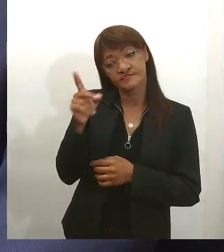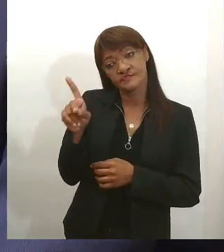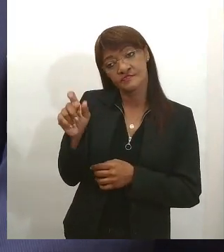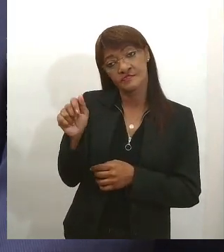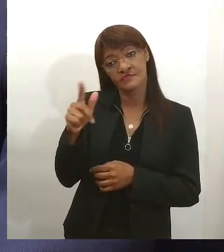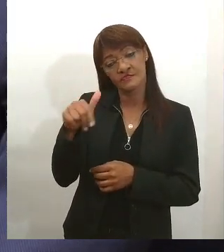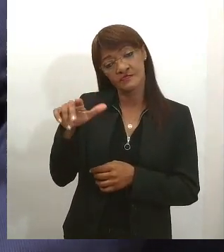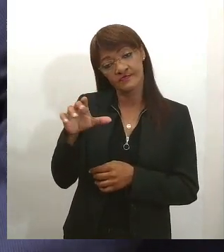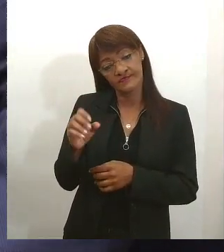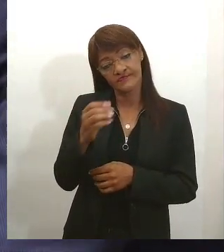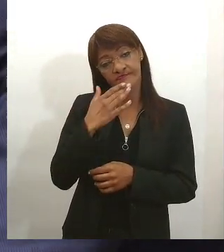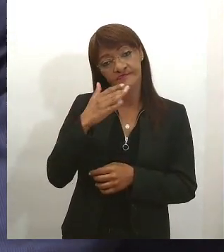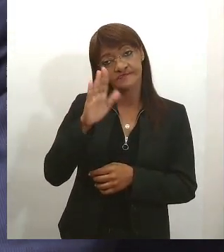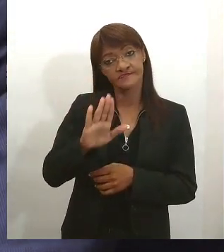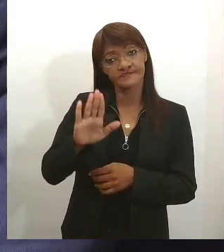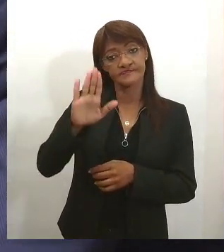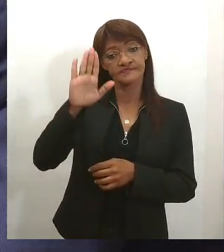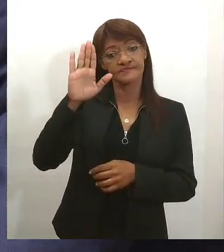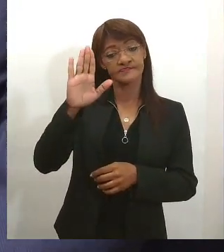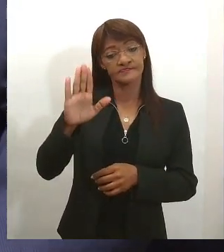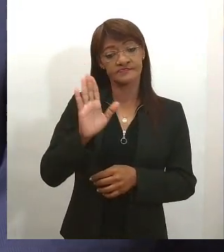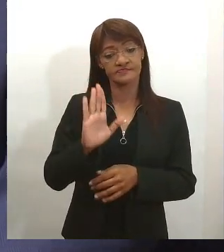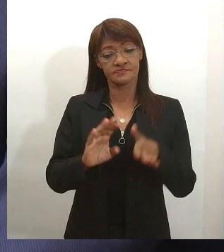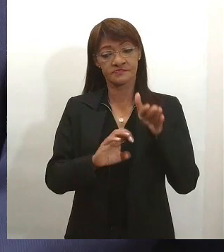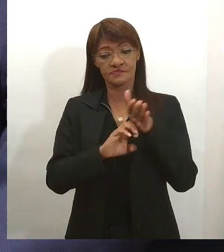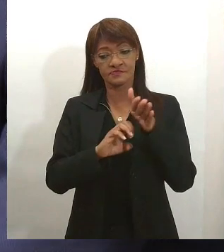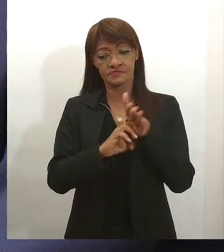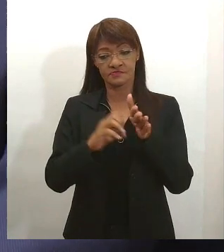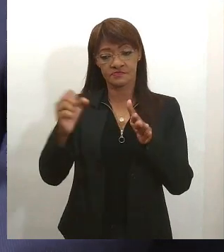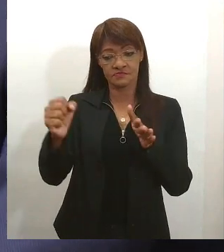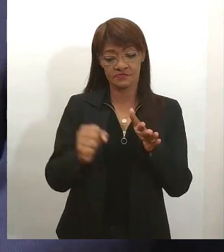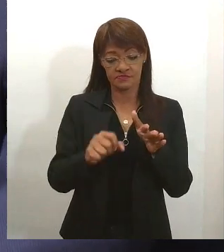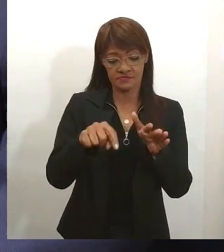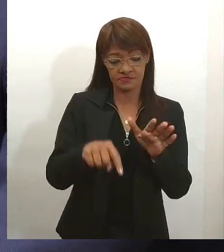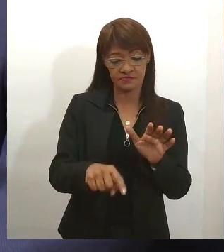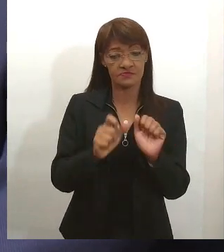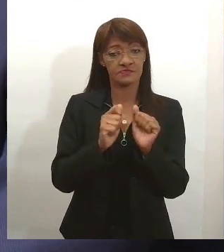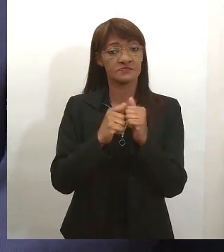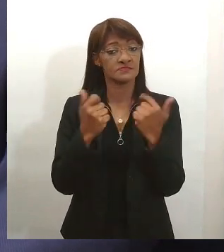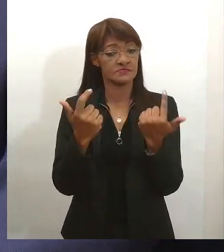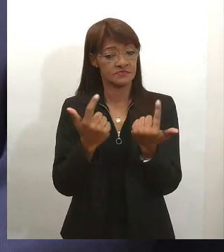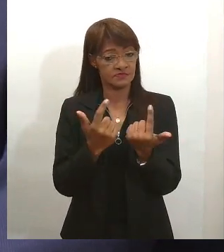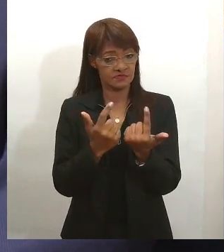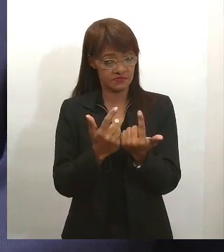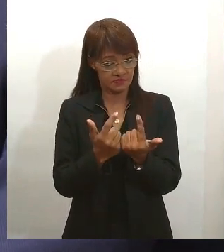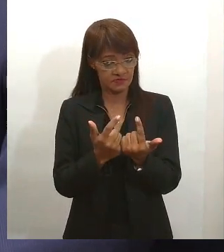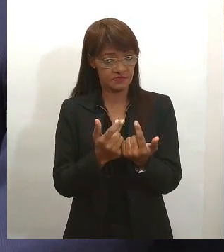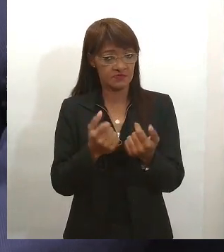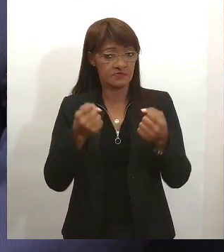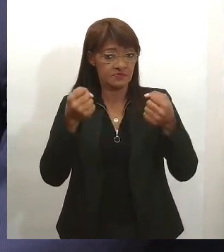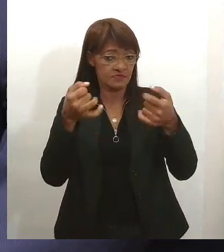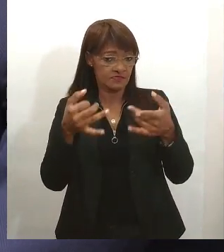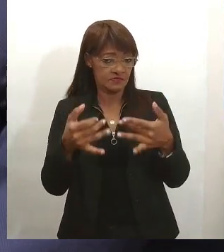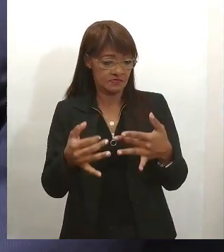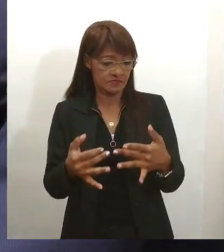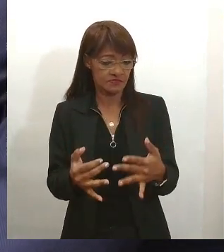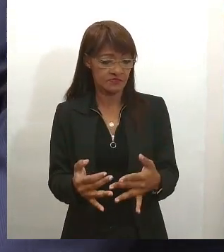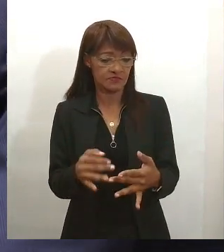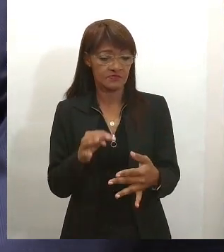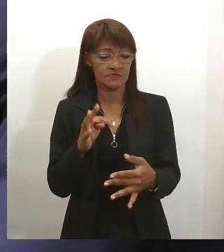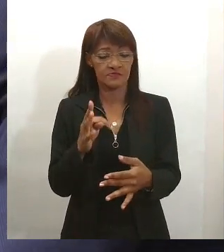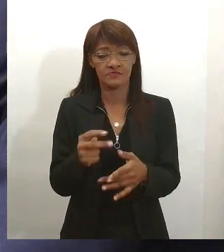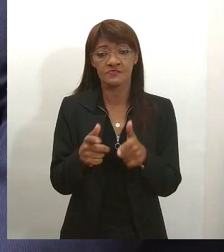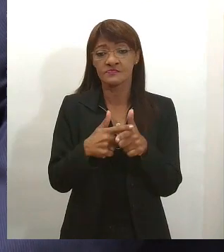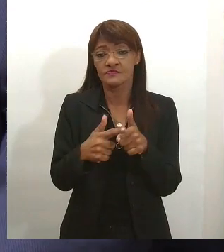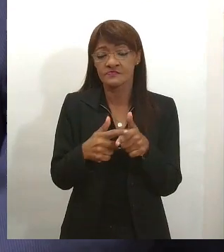empresário Henrique Prata na Casa Legislativa, a fim de explanar a dificuldade enfrentada por ele para conseguir, por meio do governo do estado,